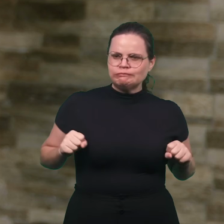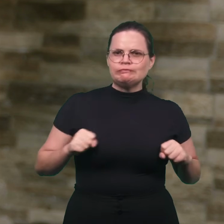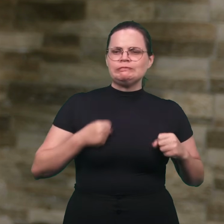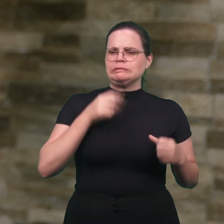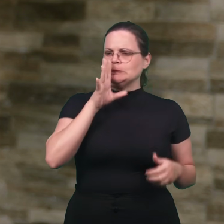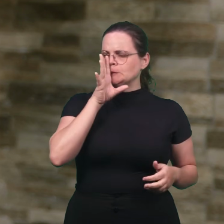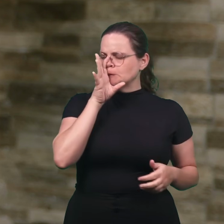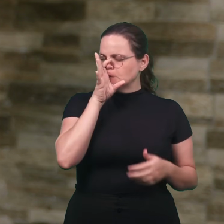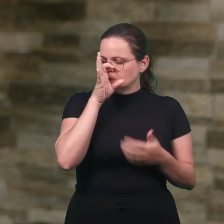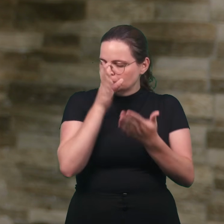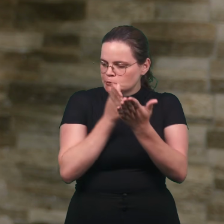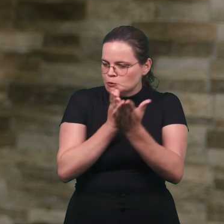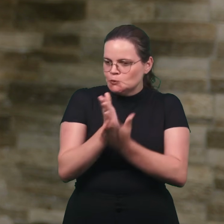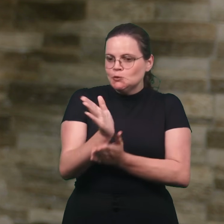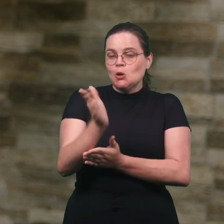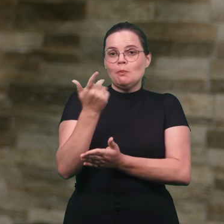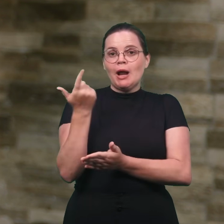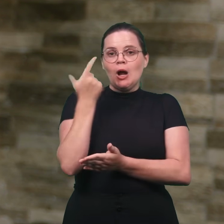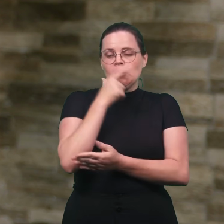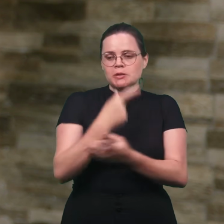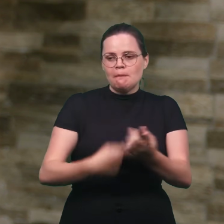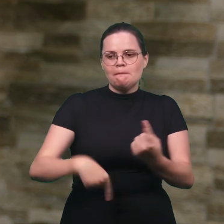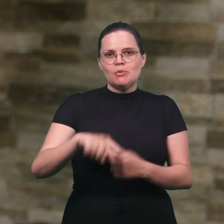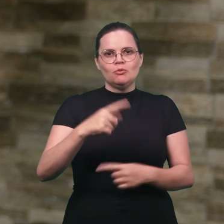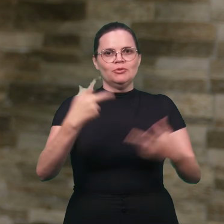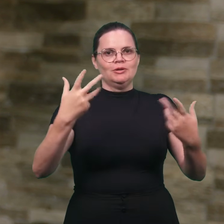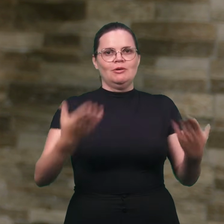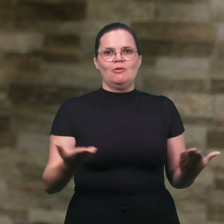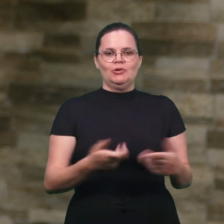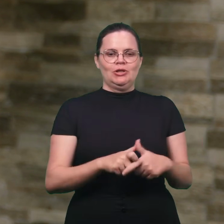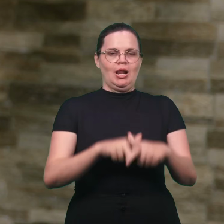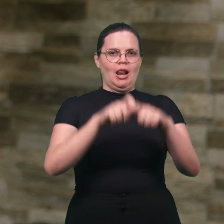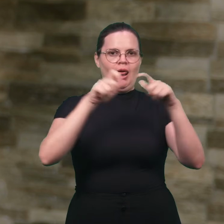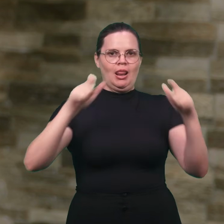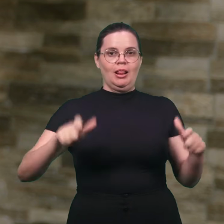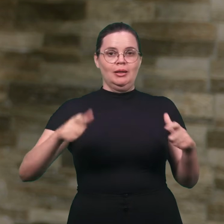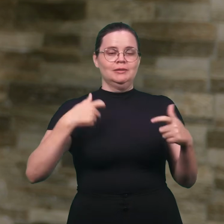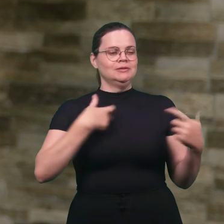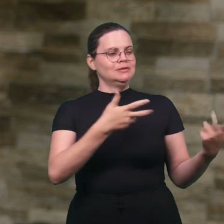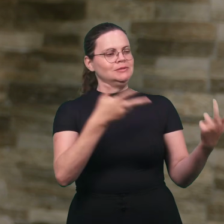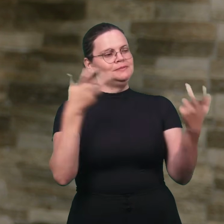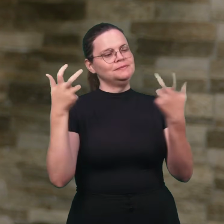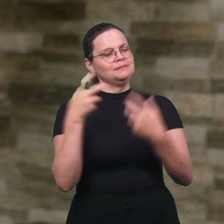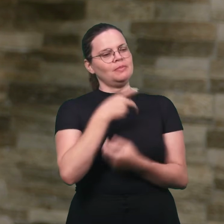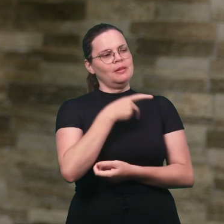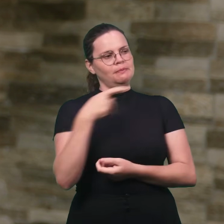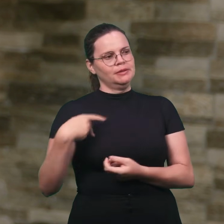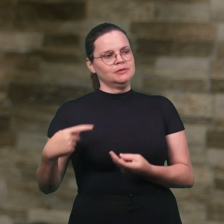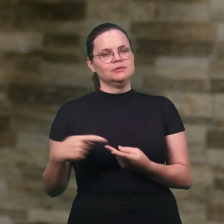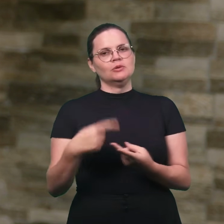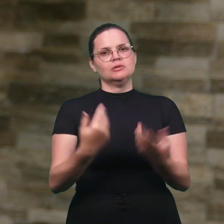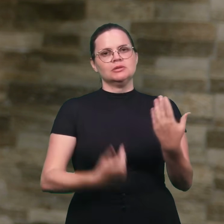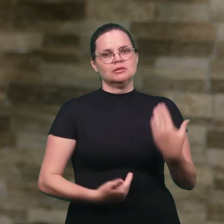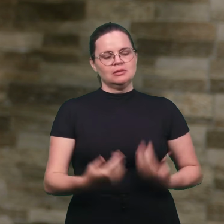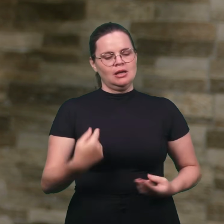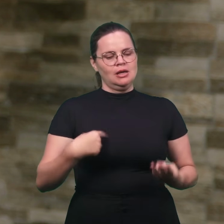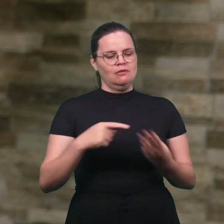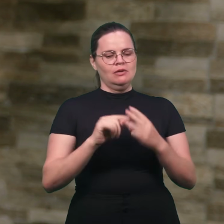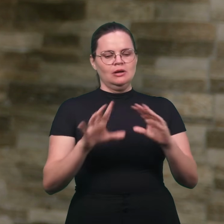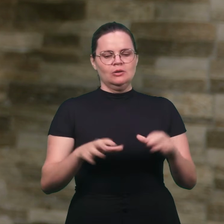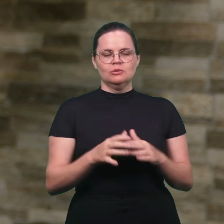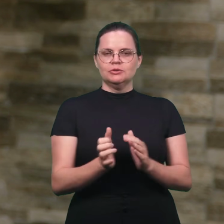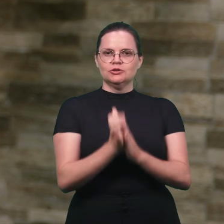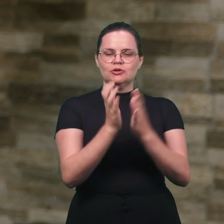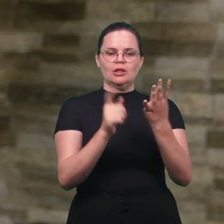obra do Senhor chegasse no estágio que está aí hoje. E a nossa alegria é de ver pastores, servas, grupo de